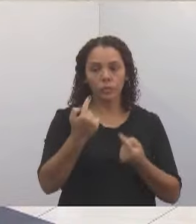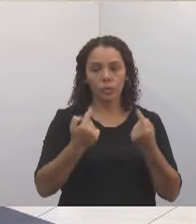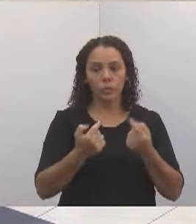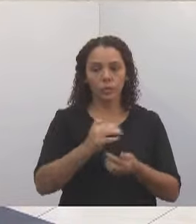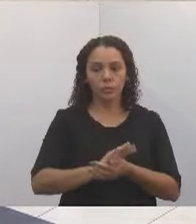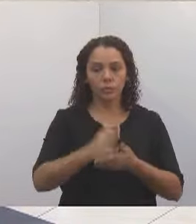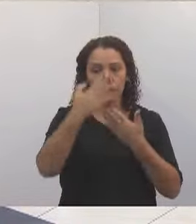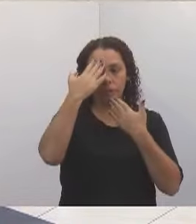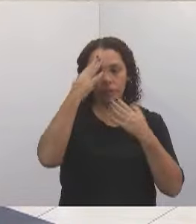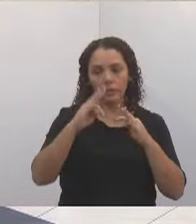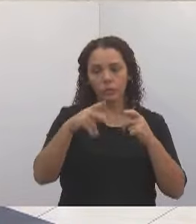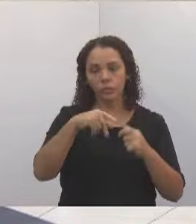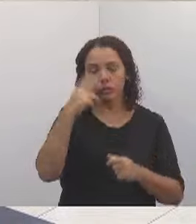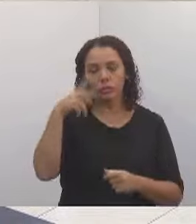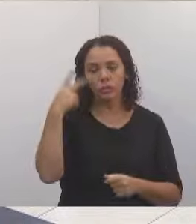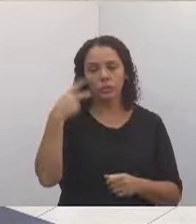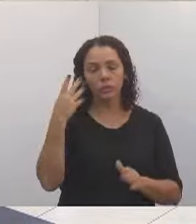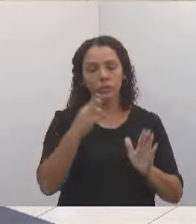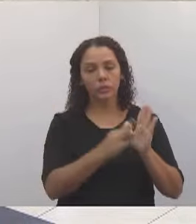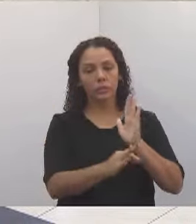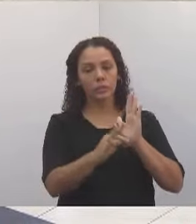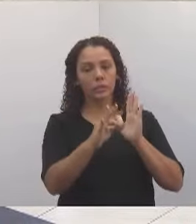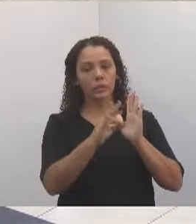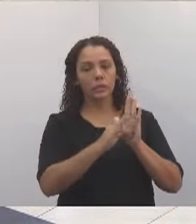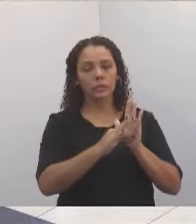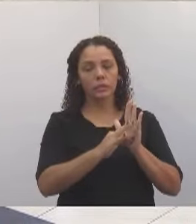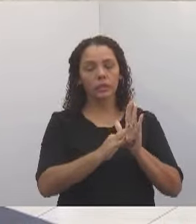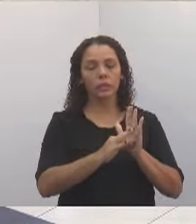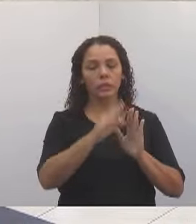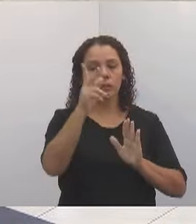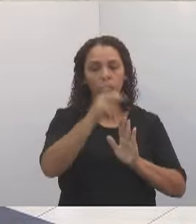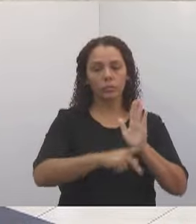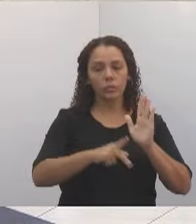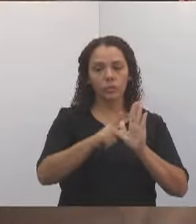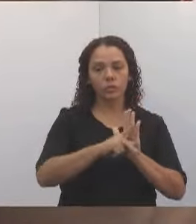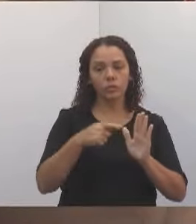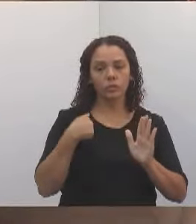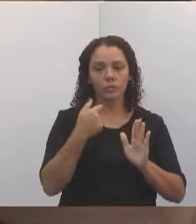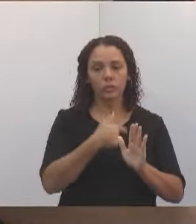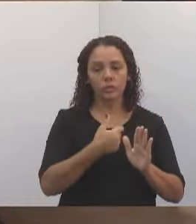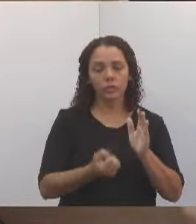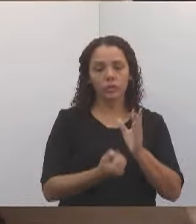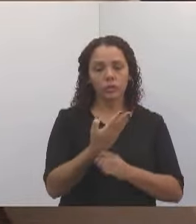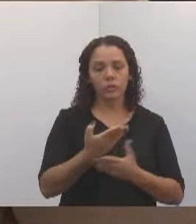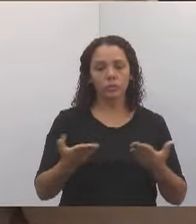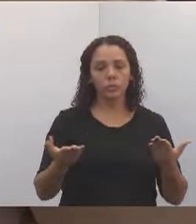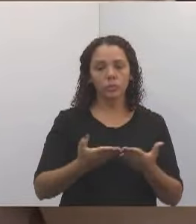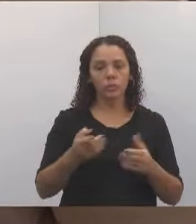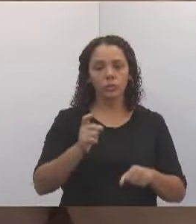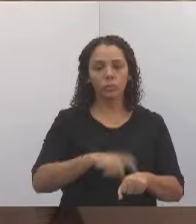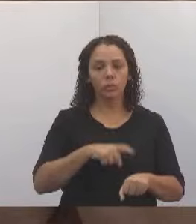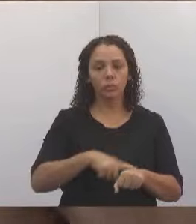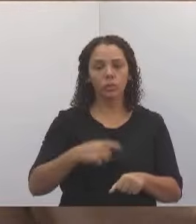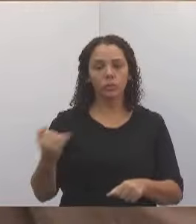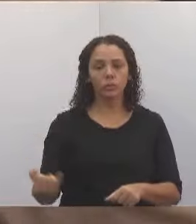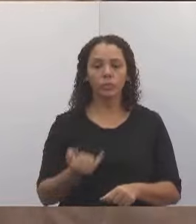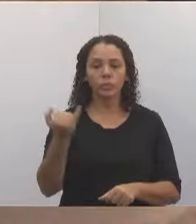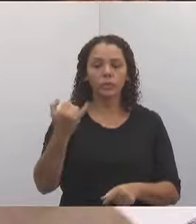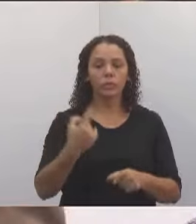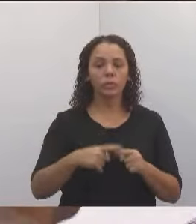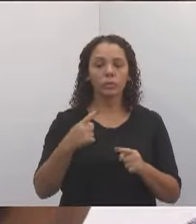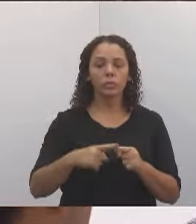agradecer todos os vereadores que assinaram o projeto de nossa iniciativa, né? Hoje aqui é um momento muito importante, porque